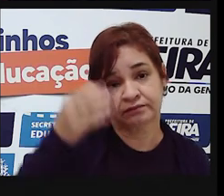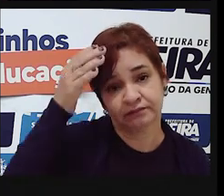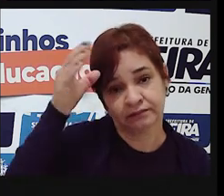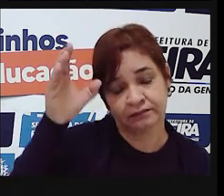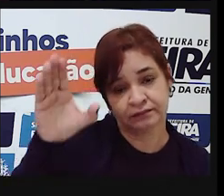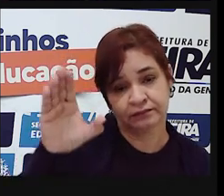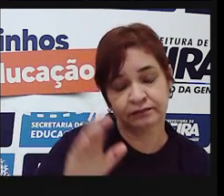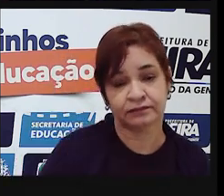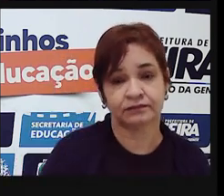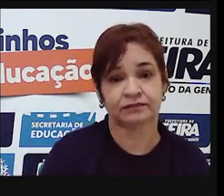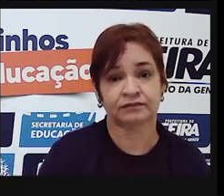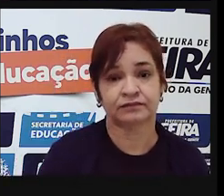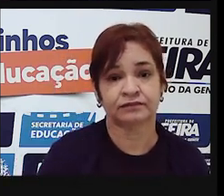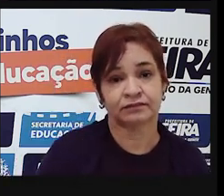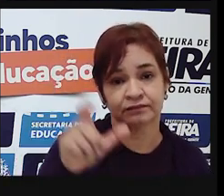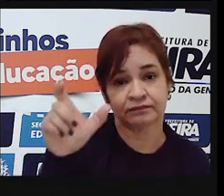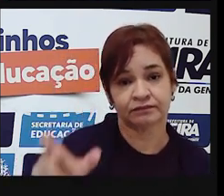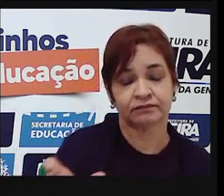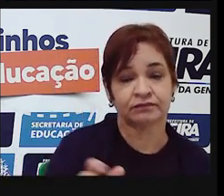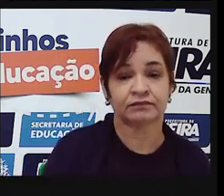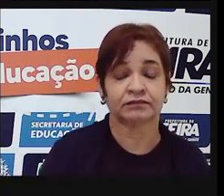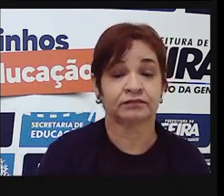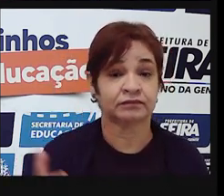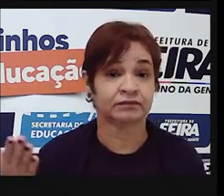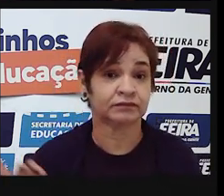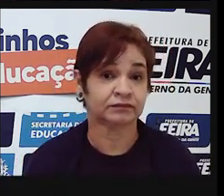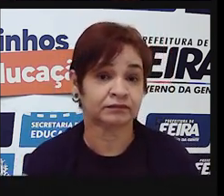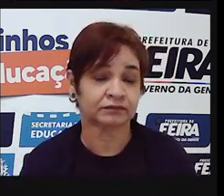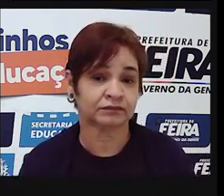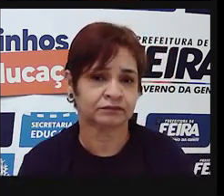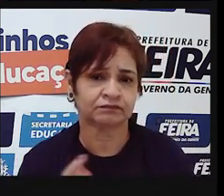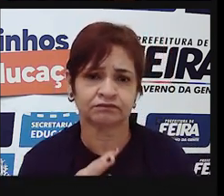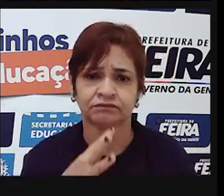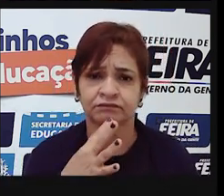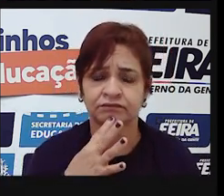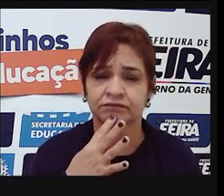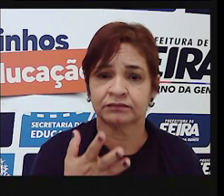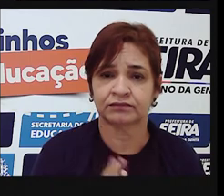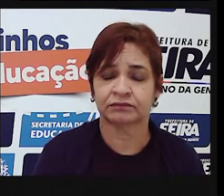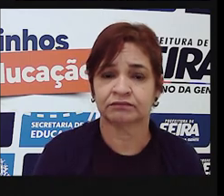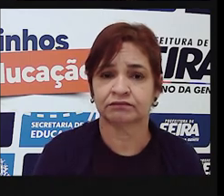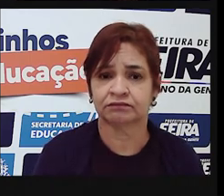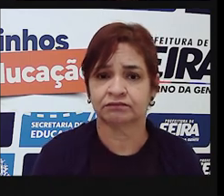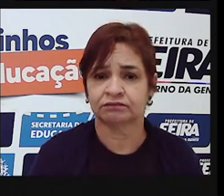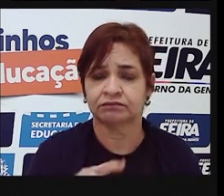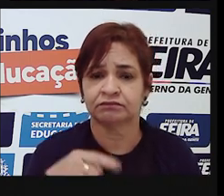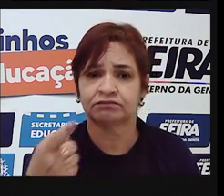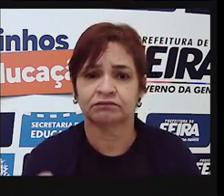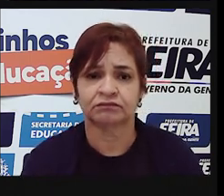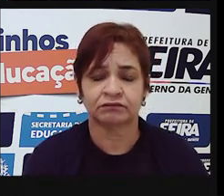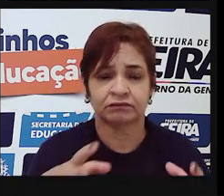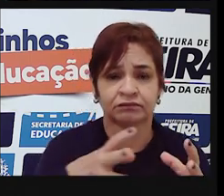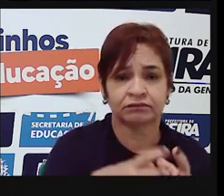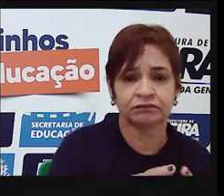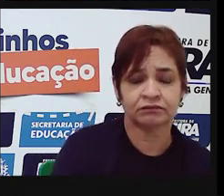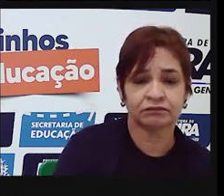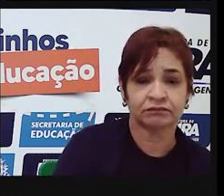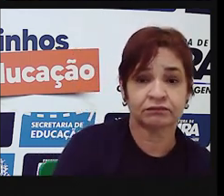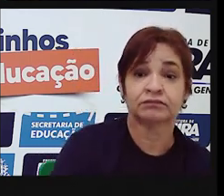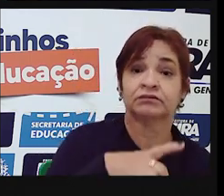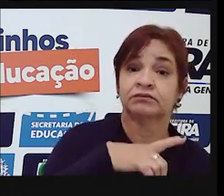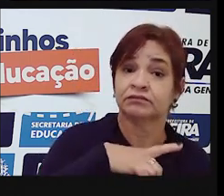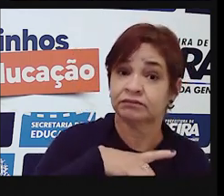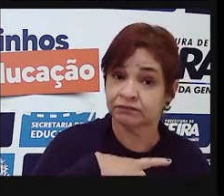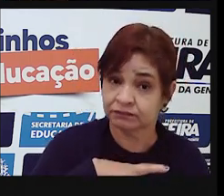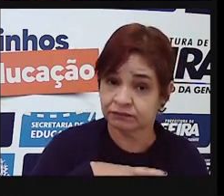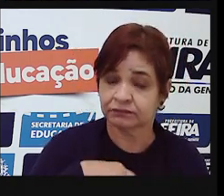humana. Atualmente, não se conhece nenhuma civilização ou agrupamento que não possua manifestações